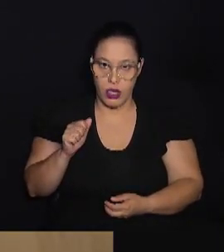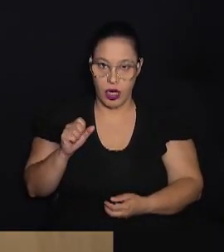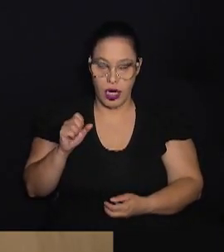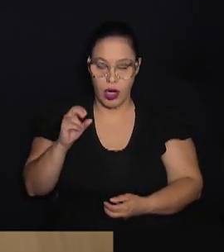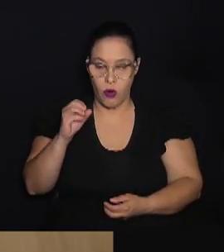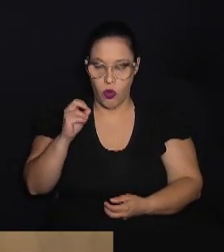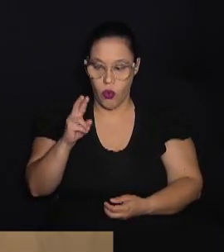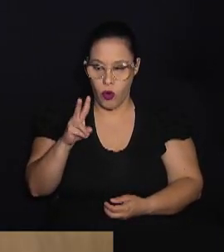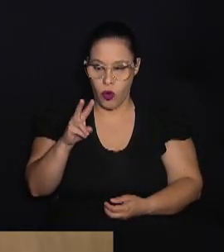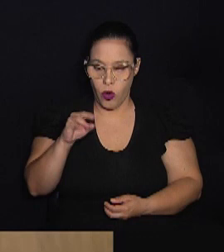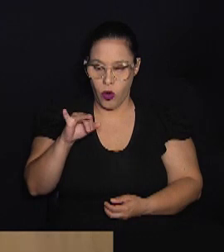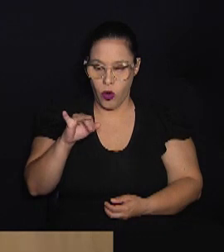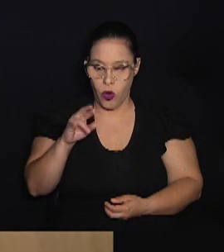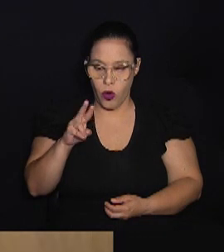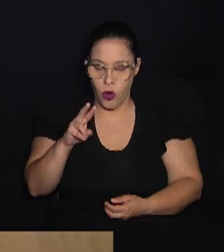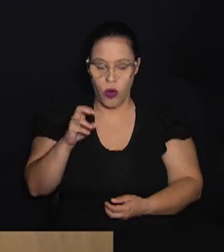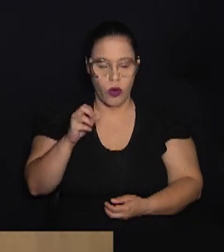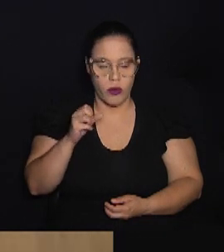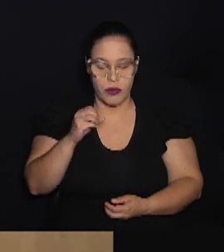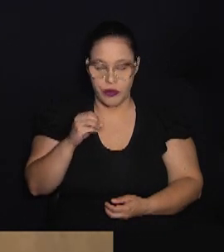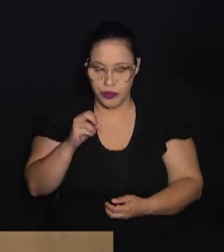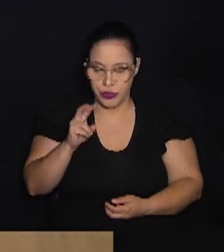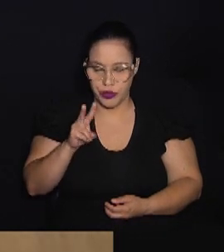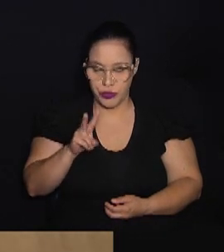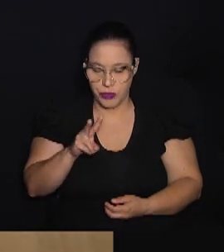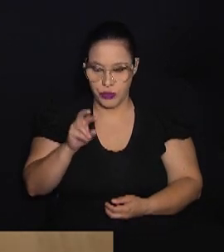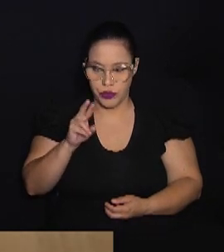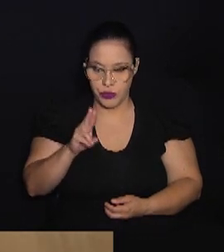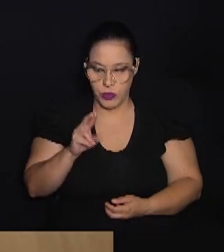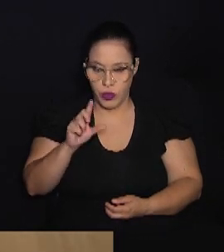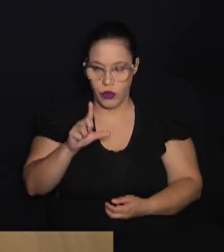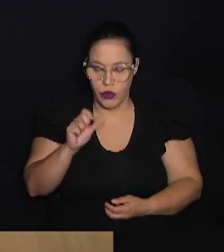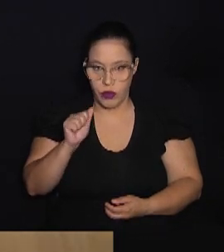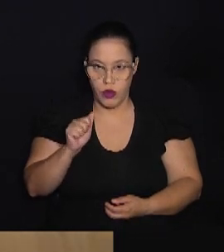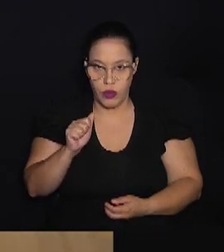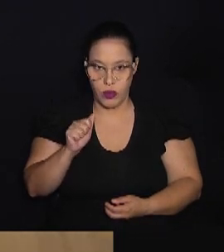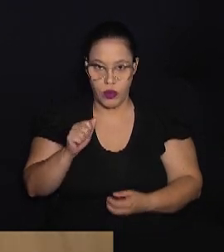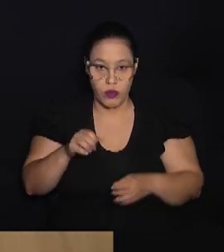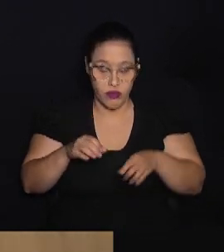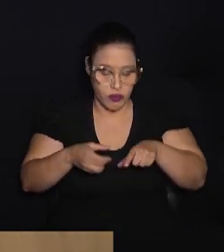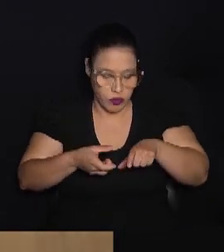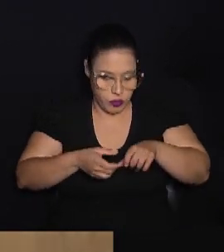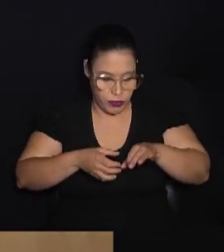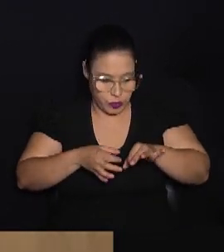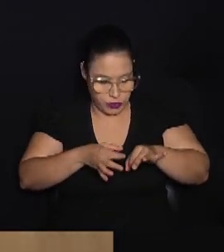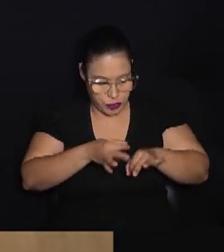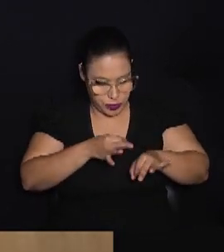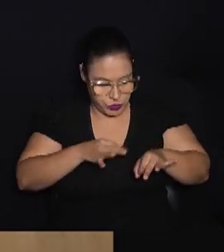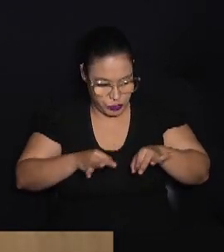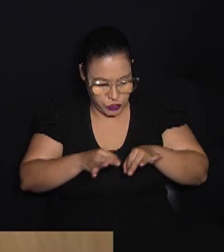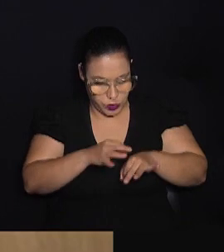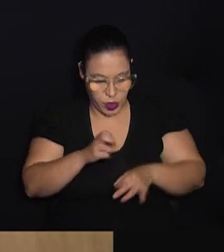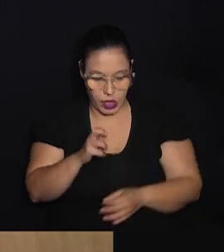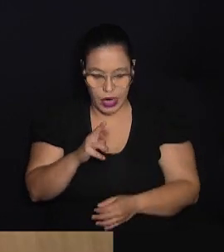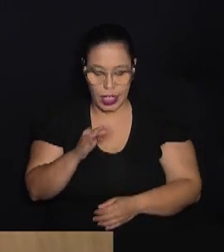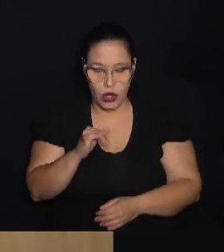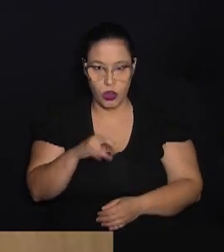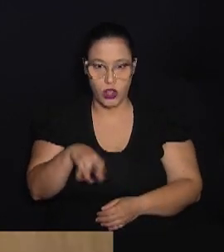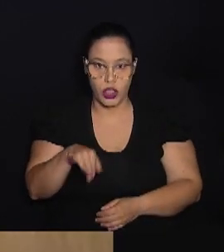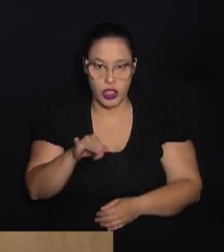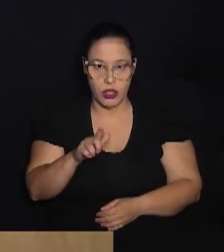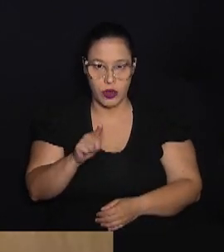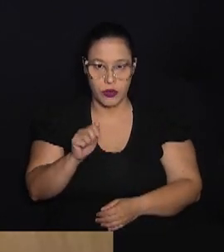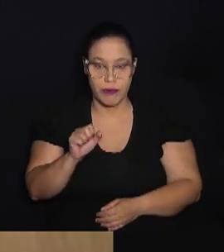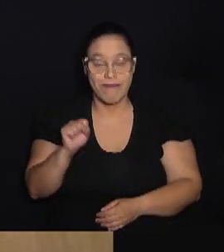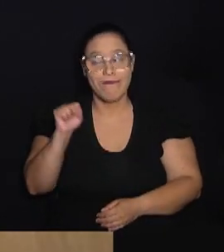ovula, então ela não tem a segunda fase do ciclo menstrual, consequentemente ela fica exposta a mais estrogênio por mais tempo. Então,